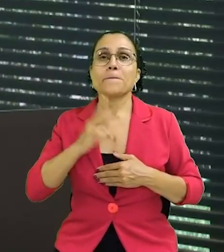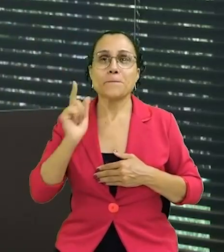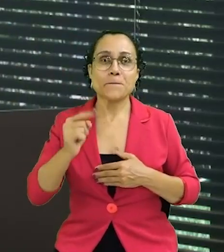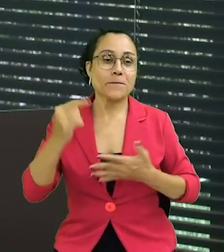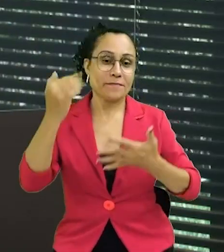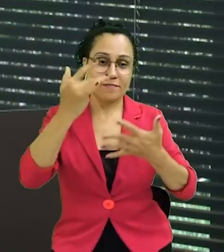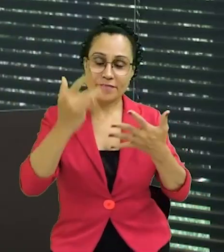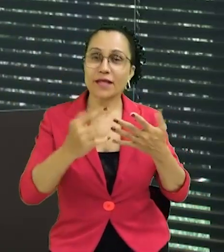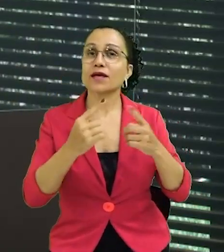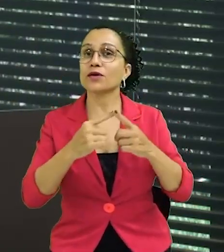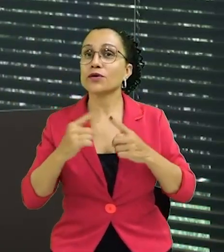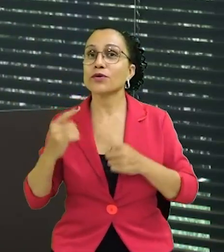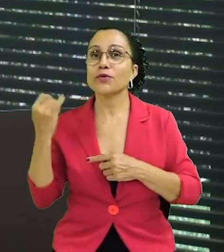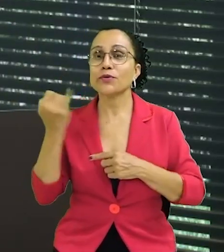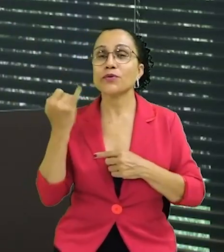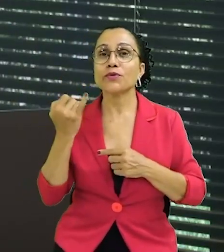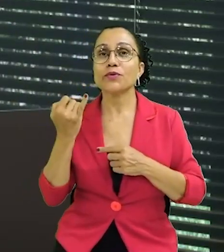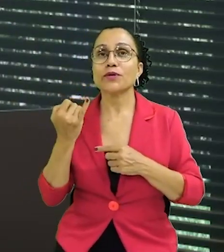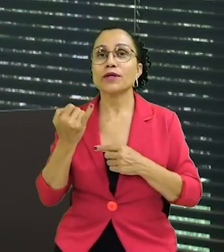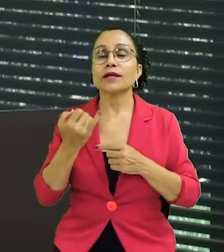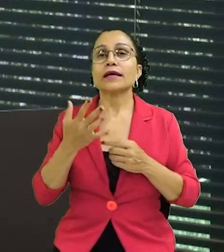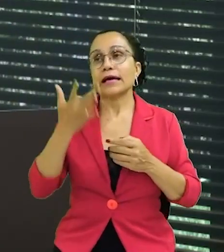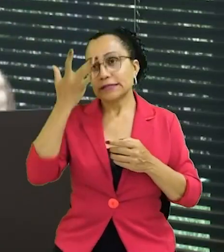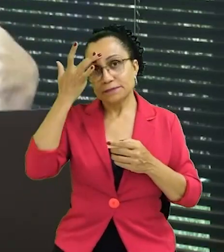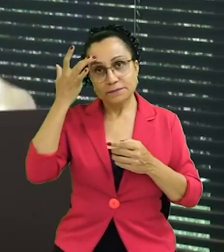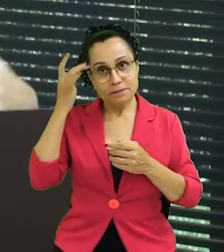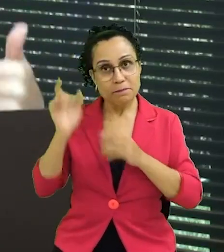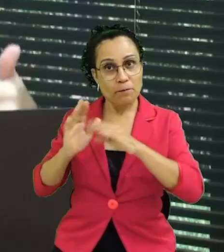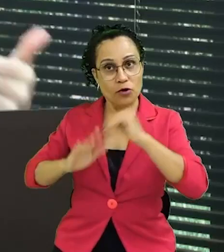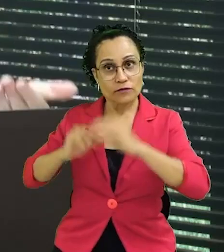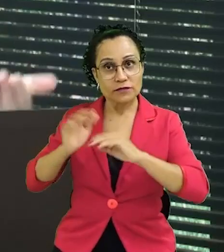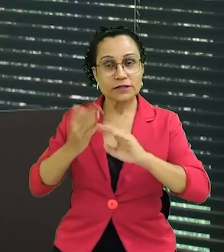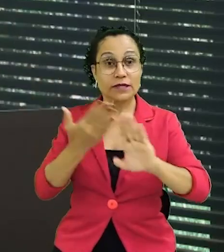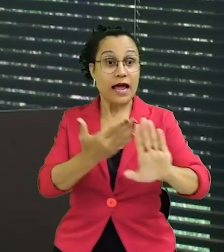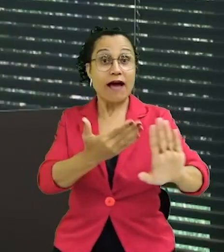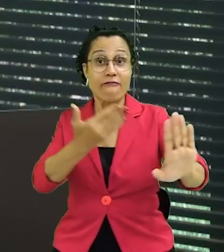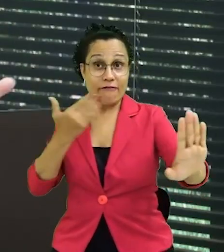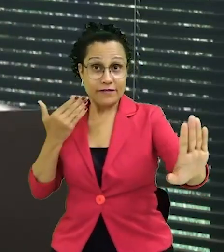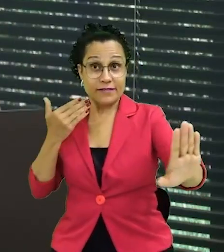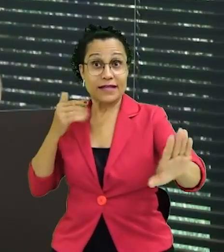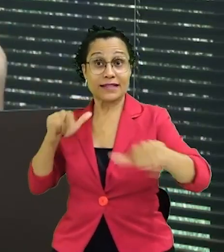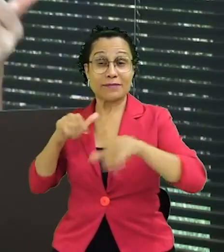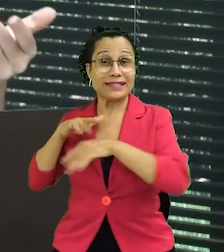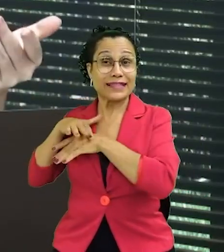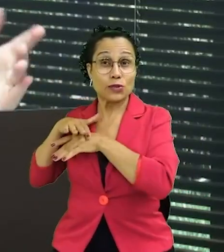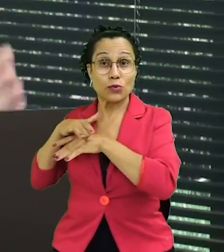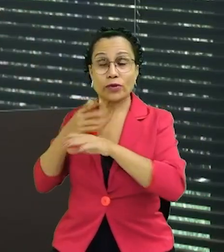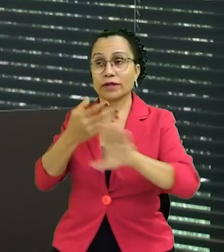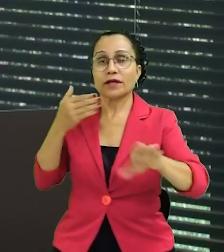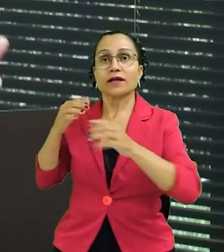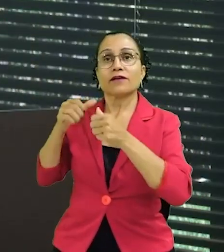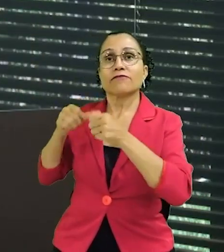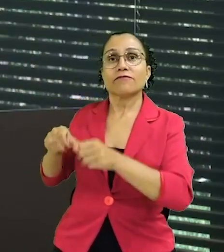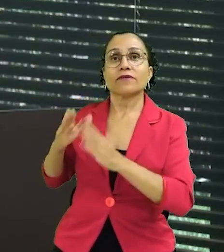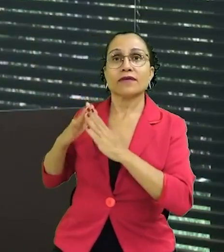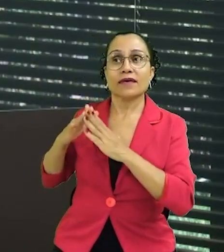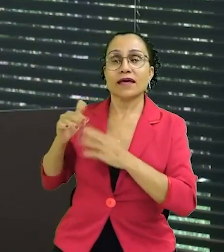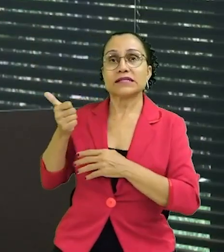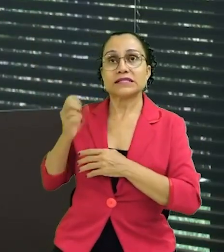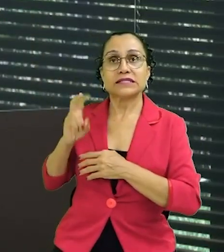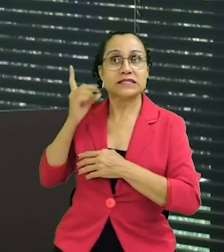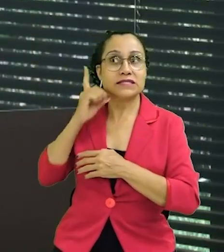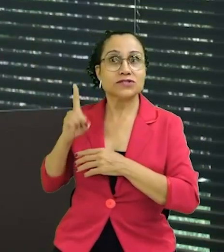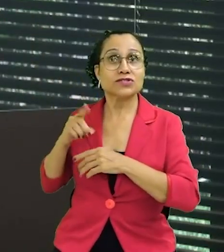deles que foi mensurado é que a taxa de afastamento por adoecimento, aqueles com 15 dias ou mais, estou falando